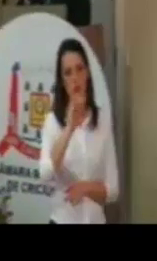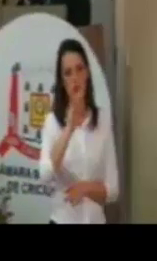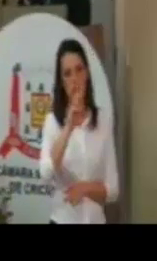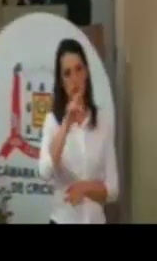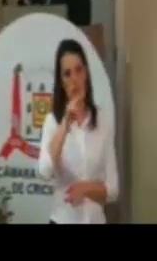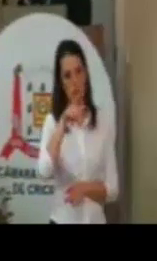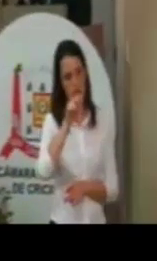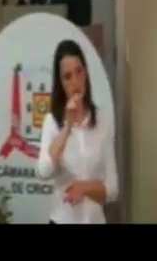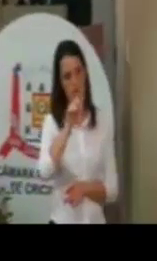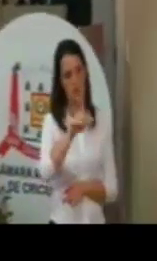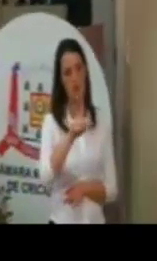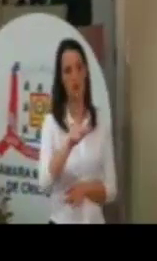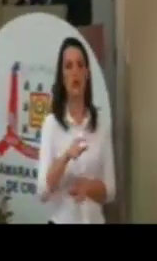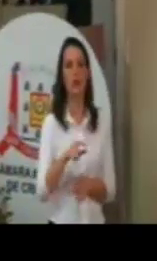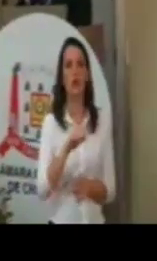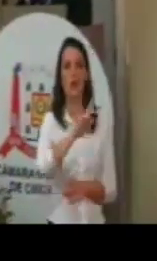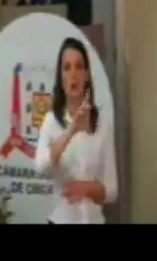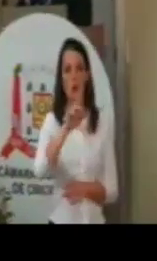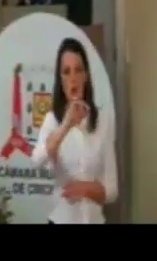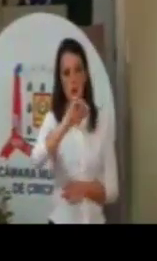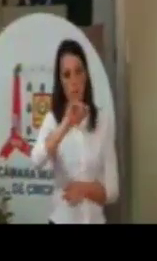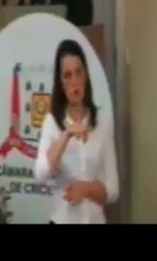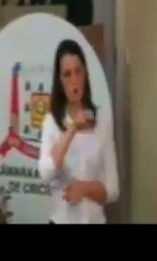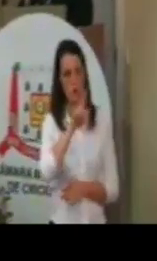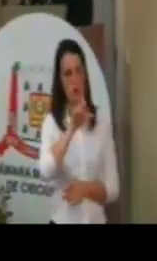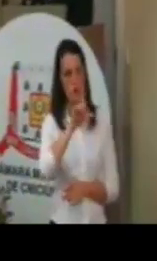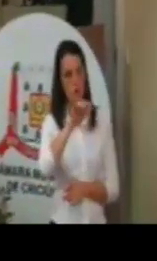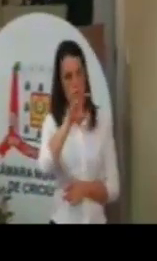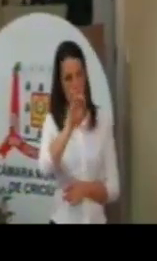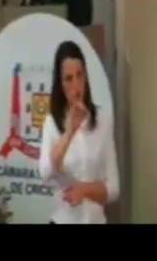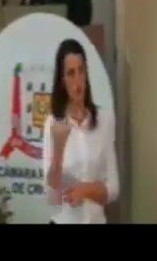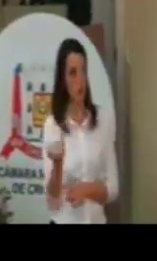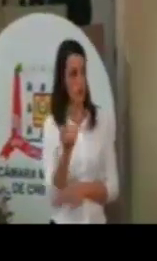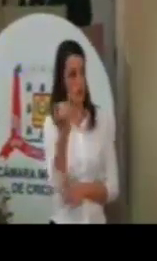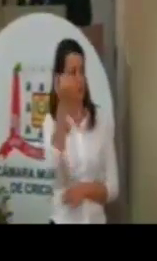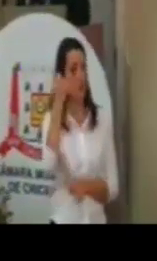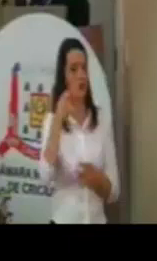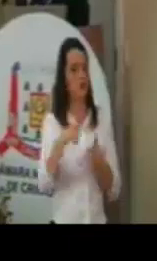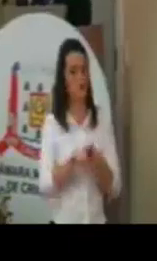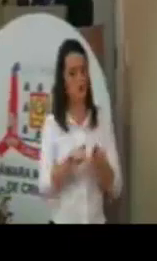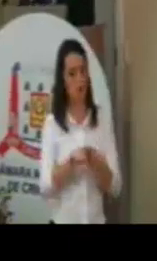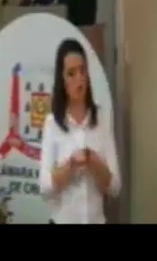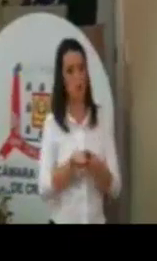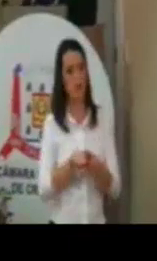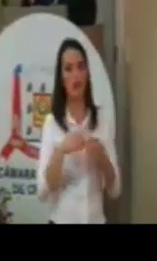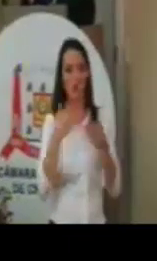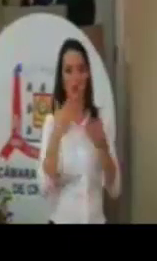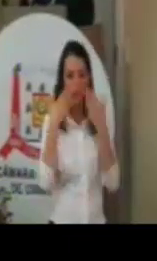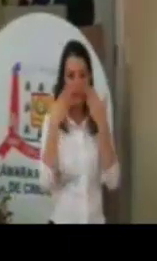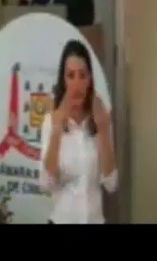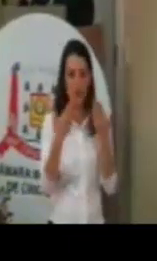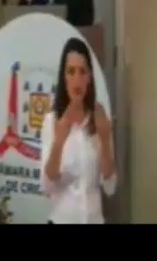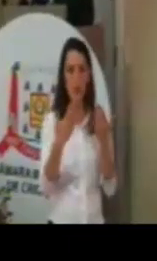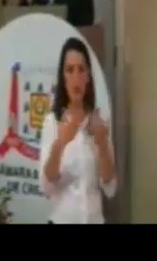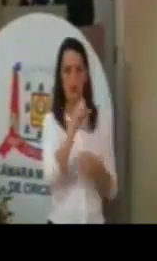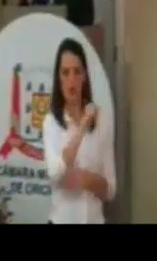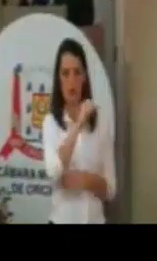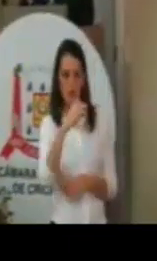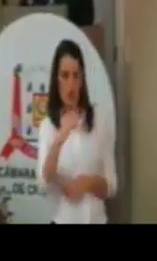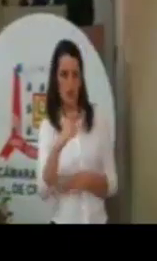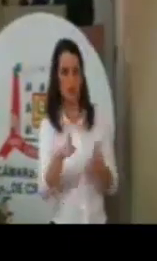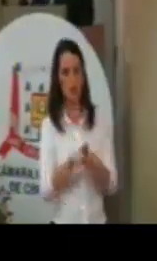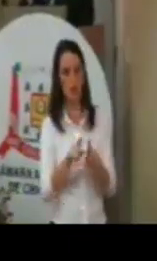Júlio Garcia, que teve uma atuação muito forte como representante do Estado,